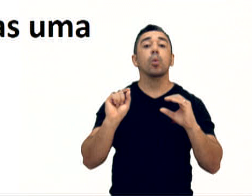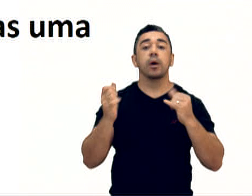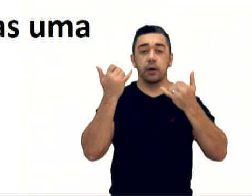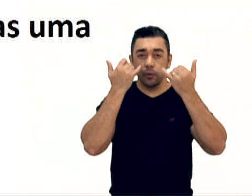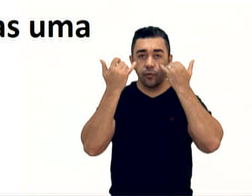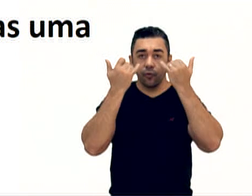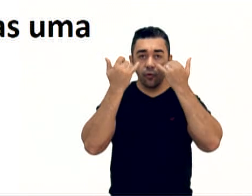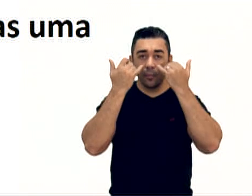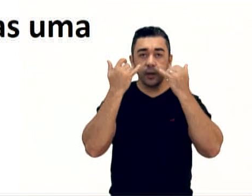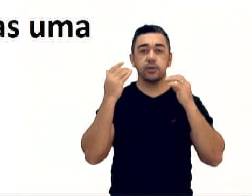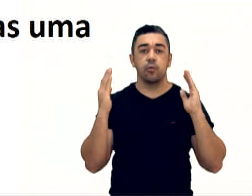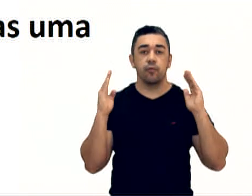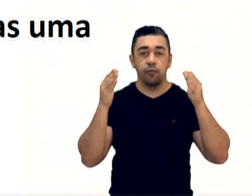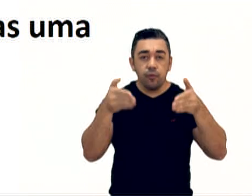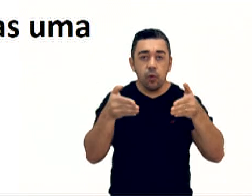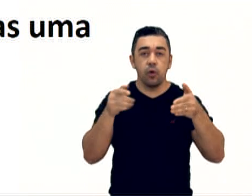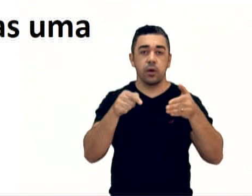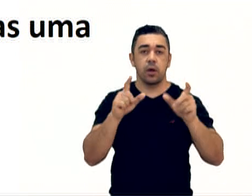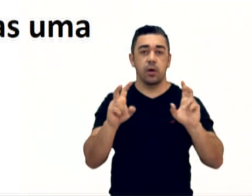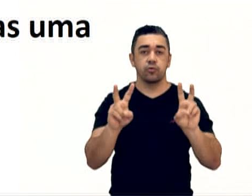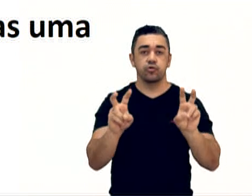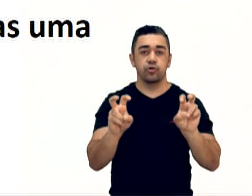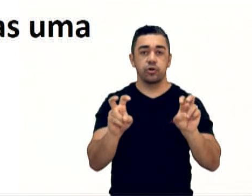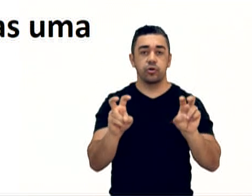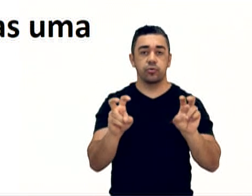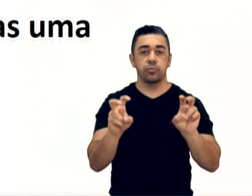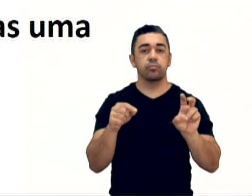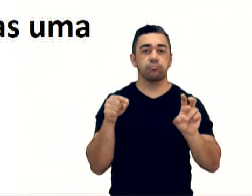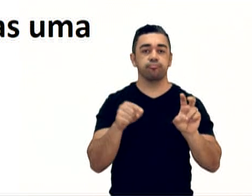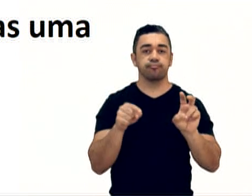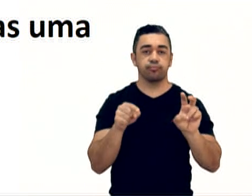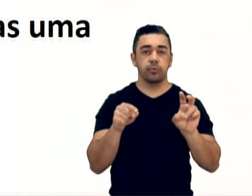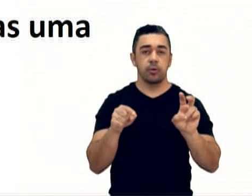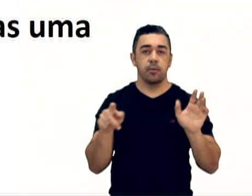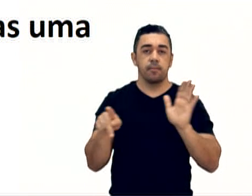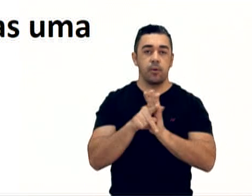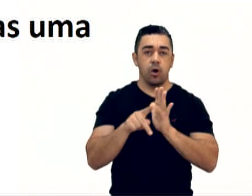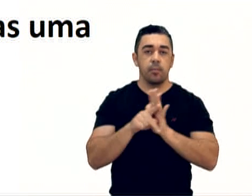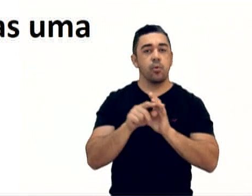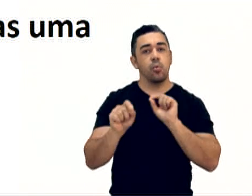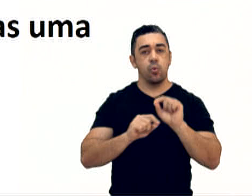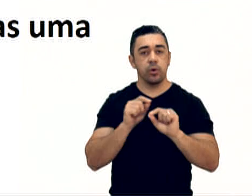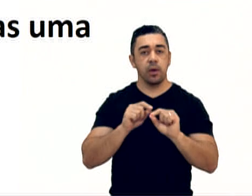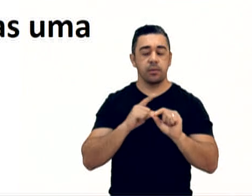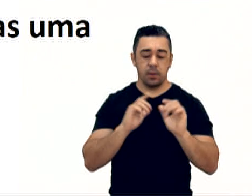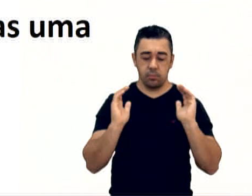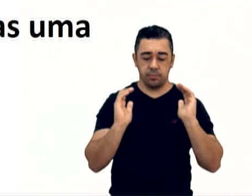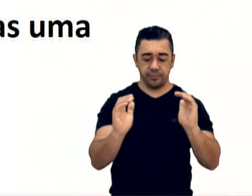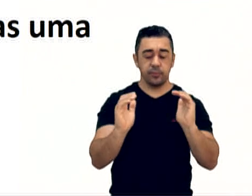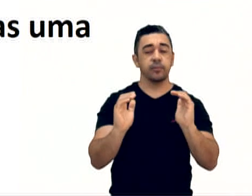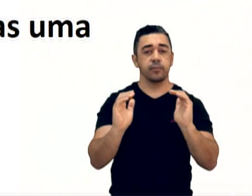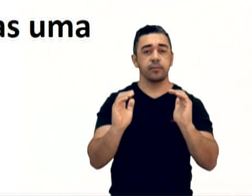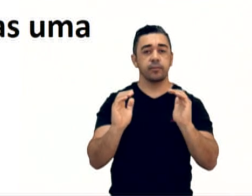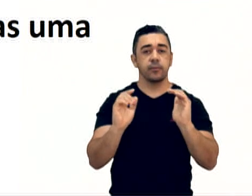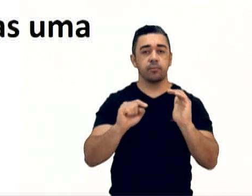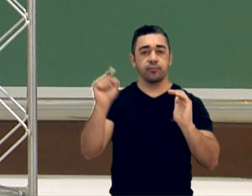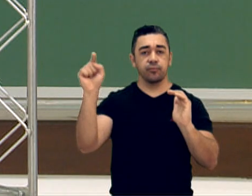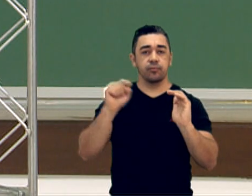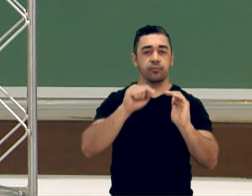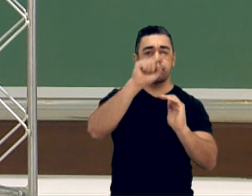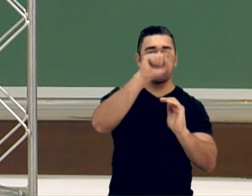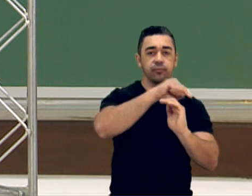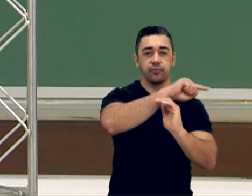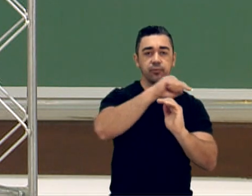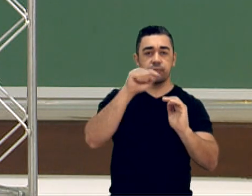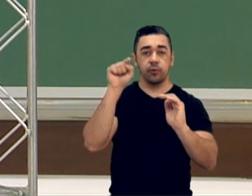associadas ao título. Então, todas essas informações vão ter a ver com o título que está no centro.